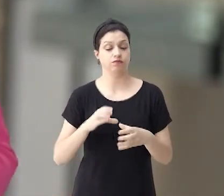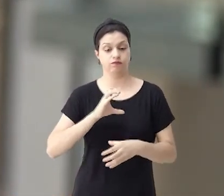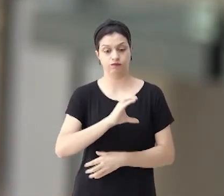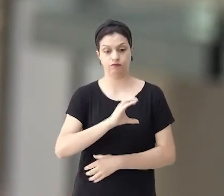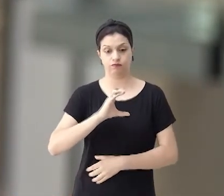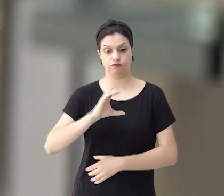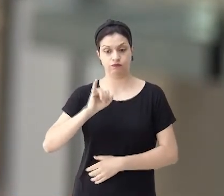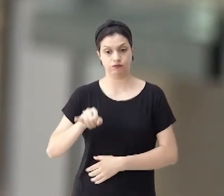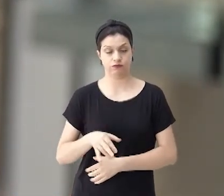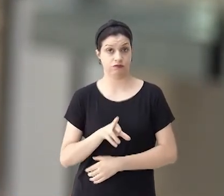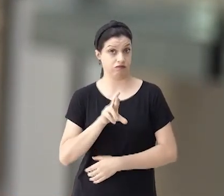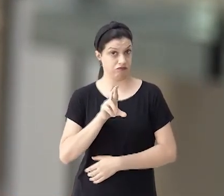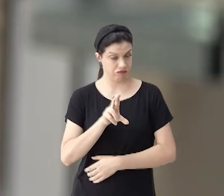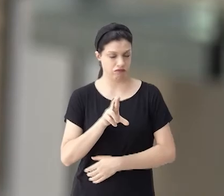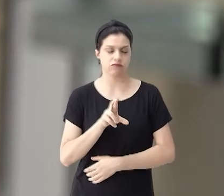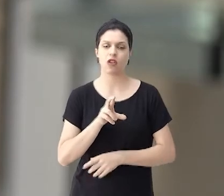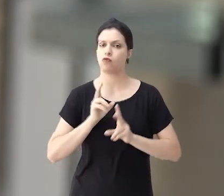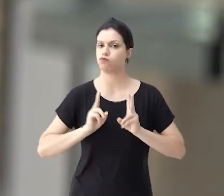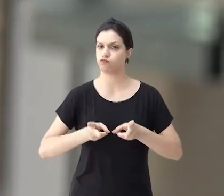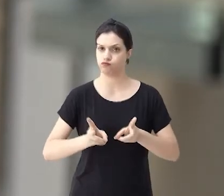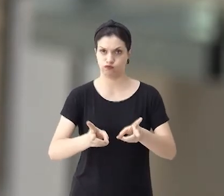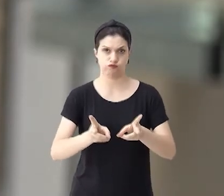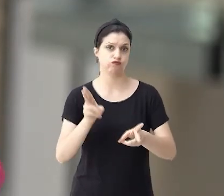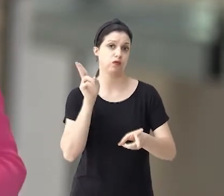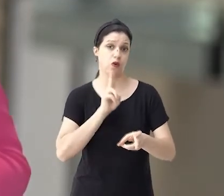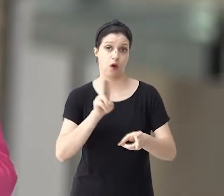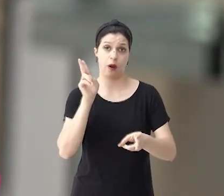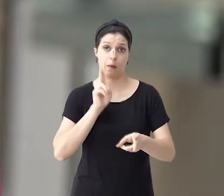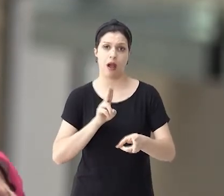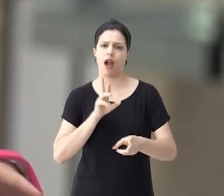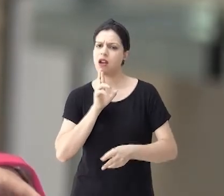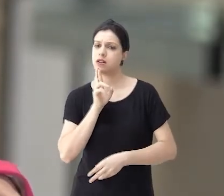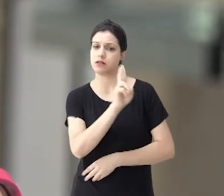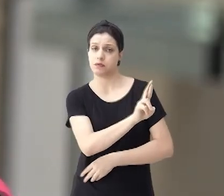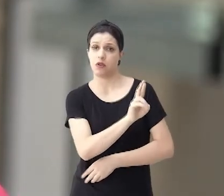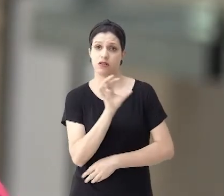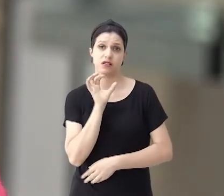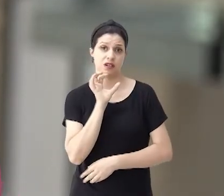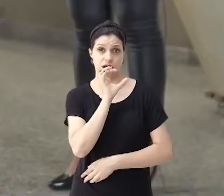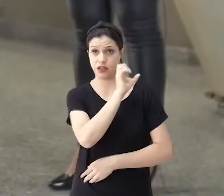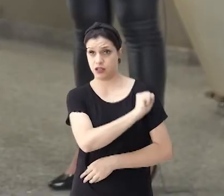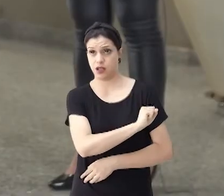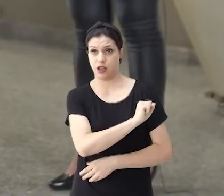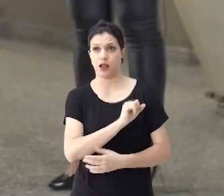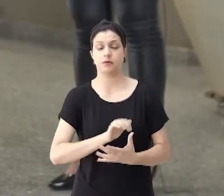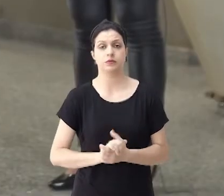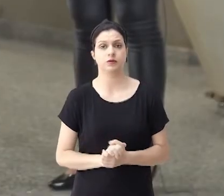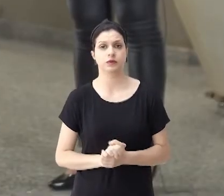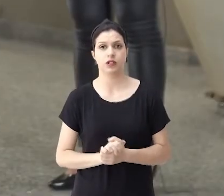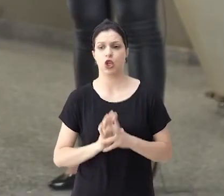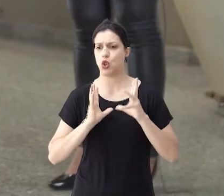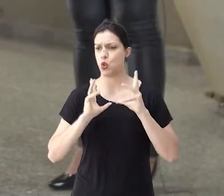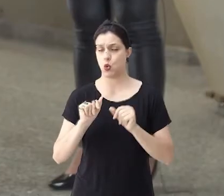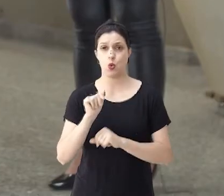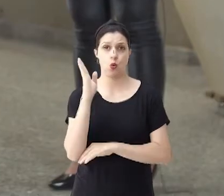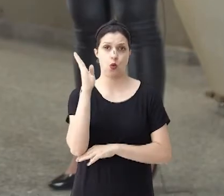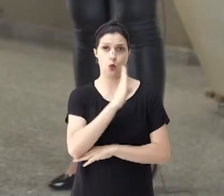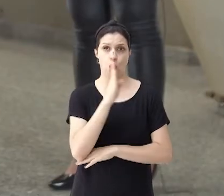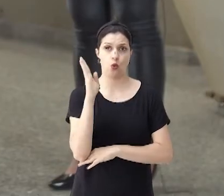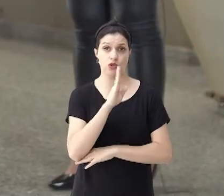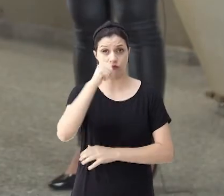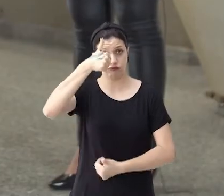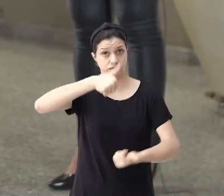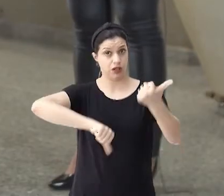a Comissão de Constituição, Justiça e Redação funcionou normalmente e deu respostas rápidas